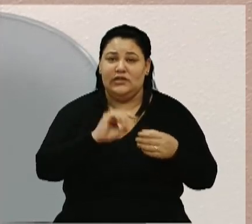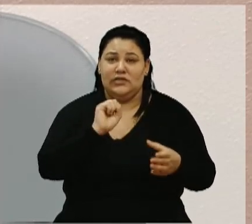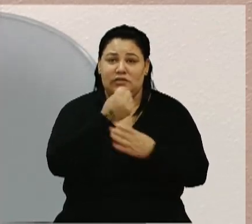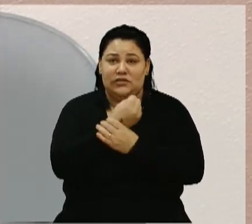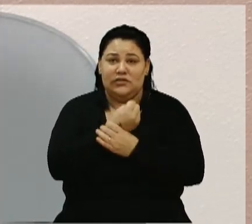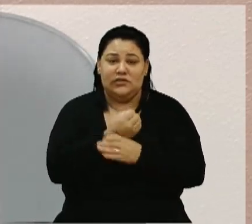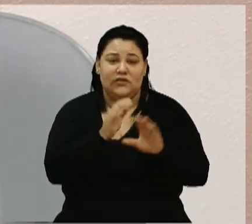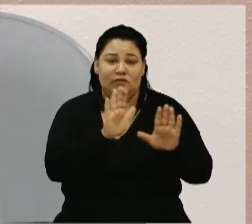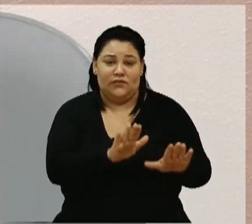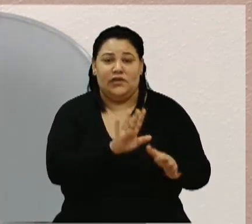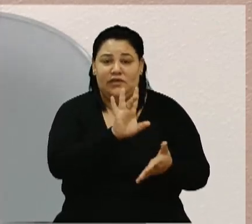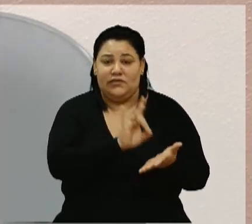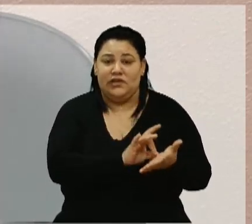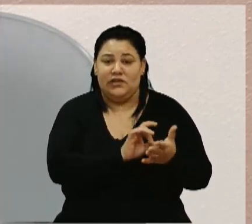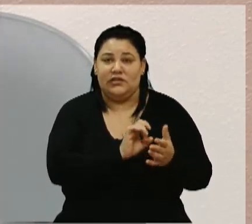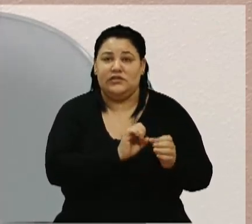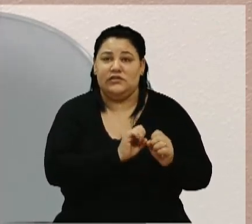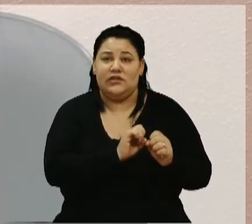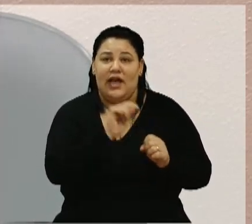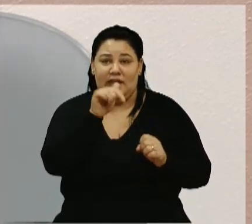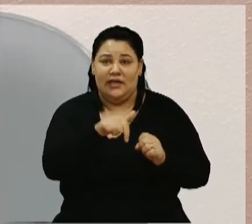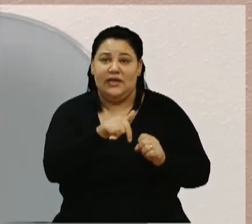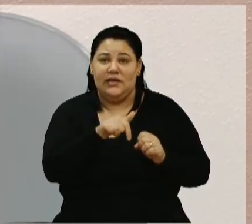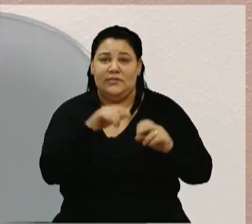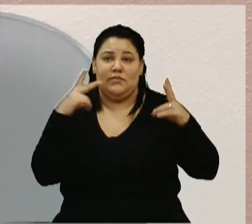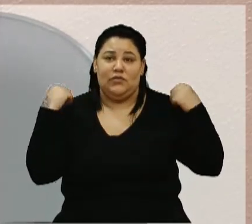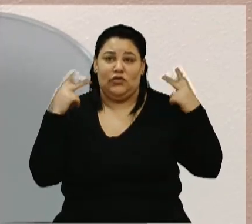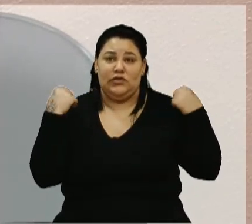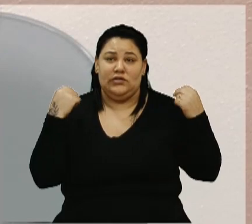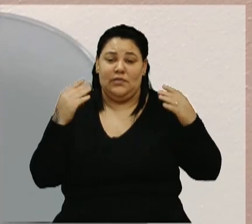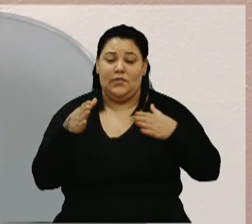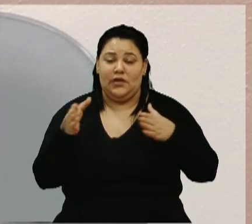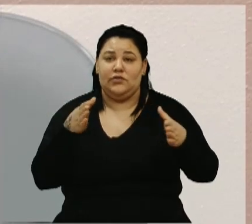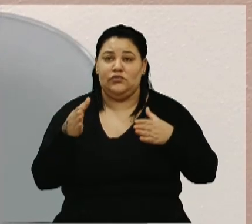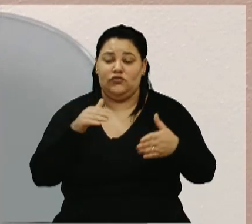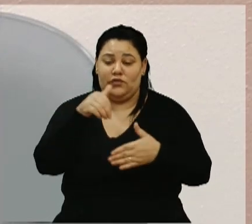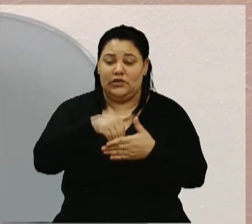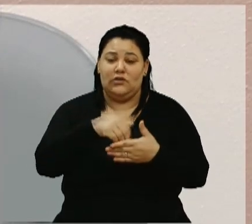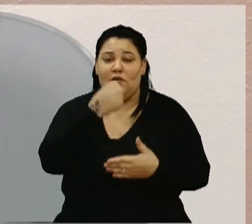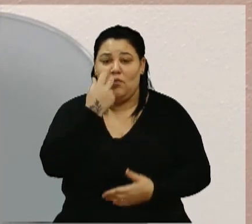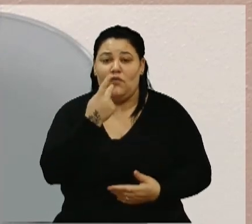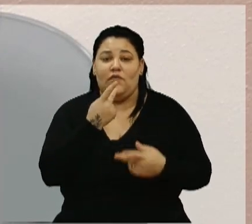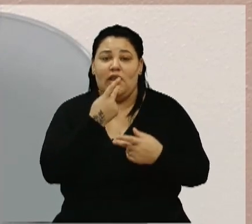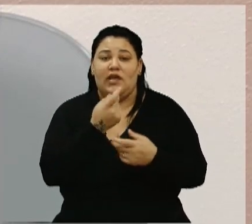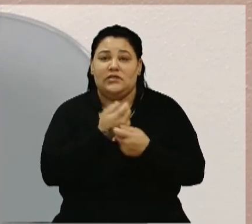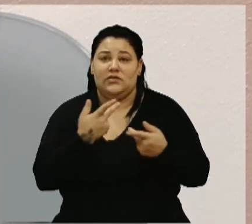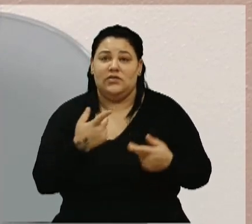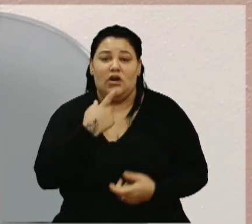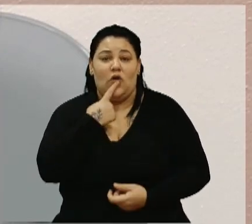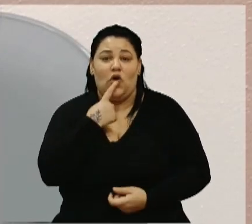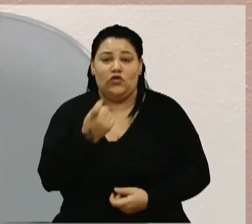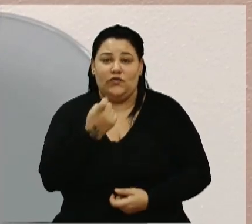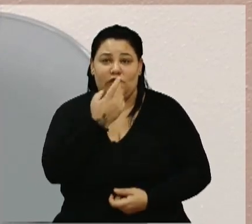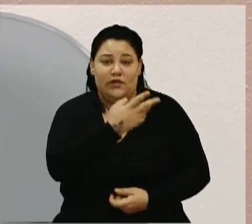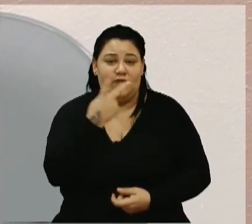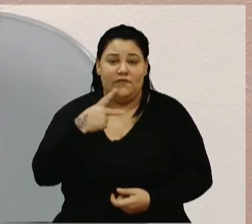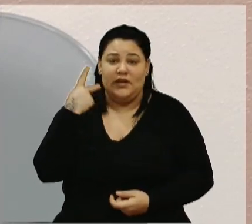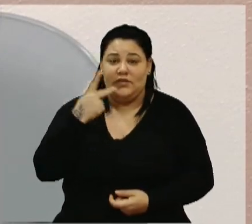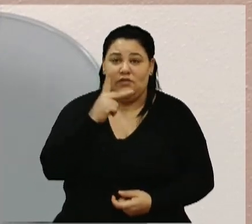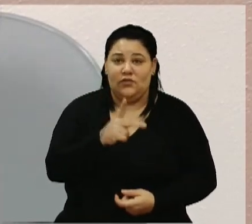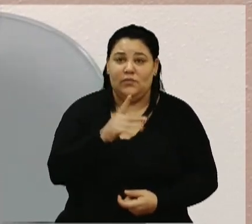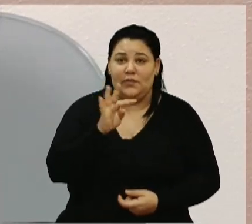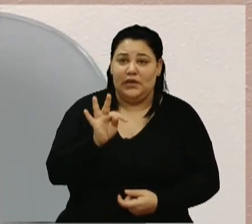Então que fique claro, aqui para os transportadores, época de eleição, é bom falar isso. Rose Frigerio, vereadora do